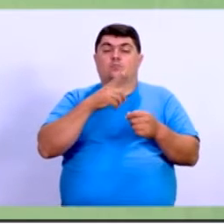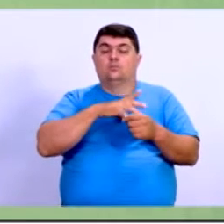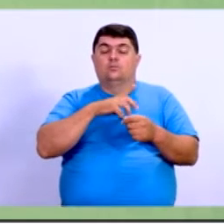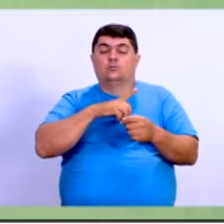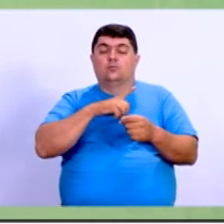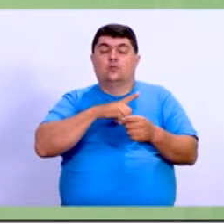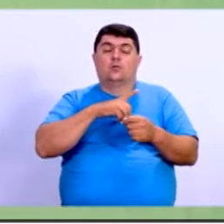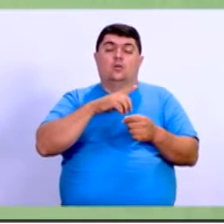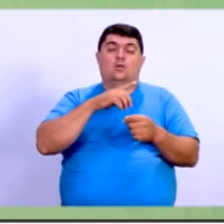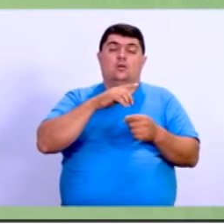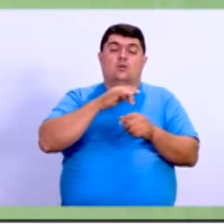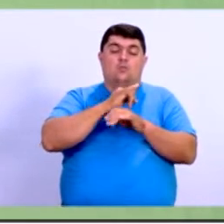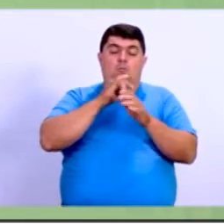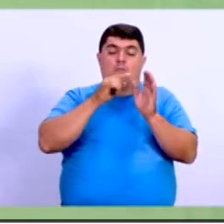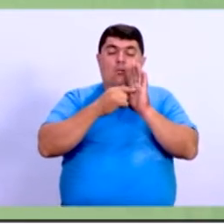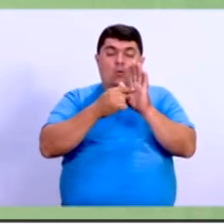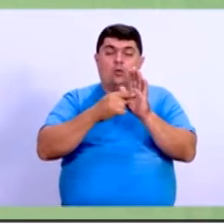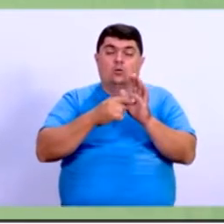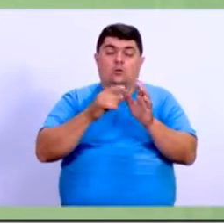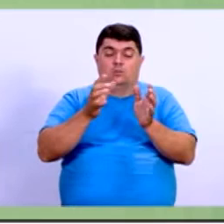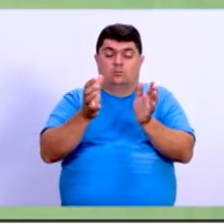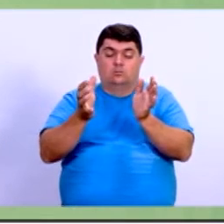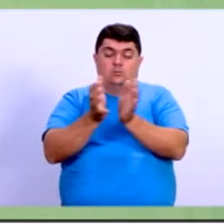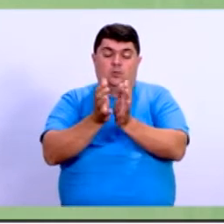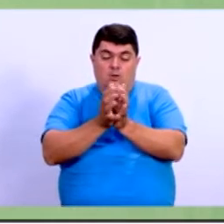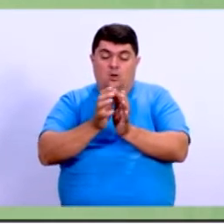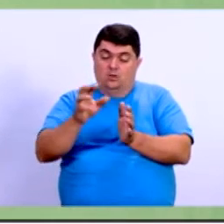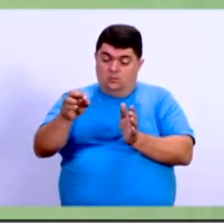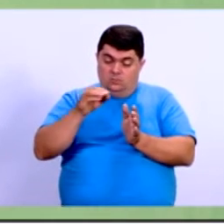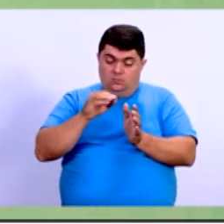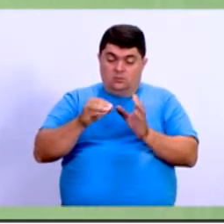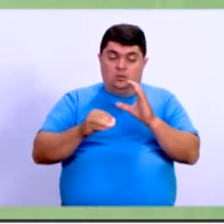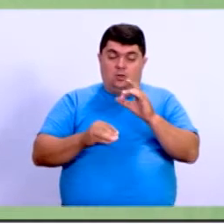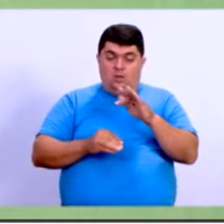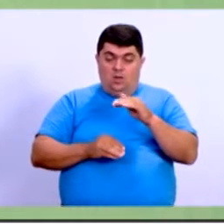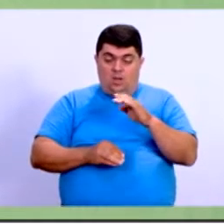que eu posso ter como classe o cliente,